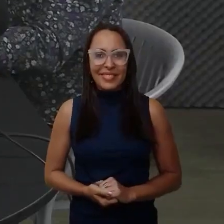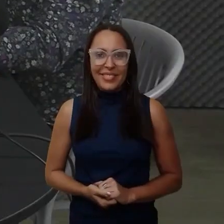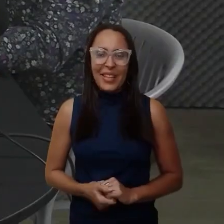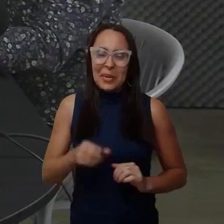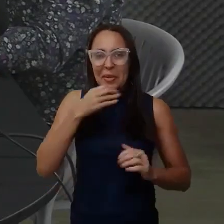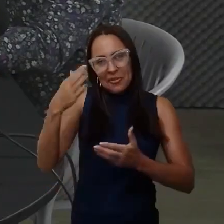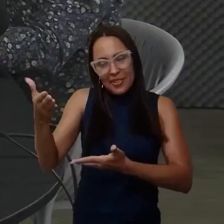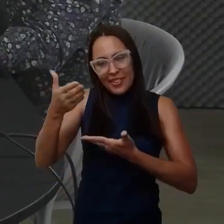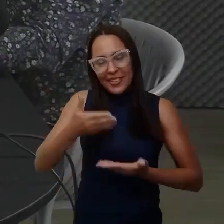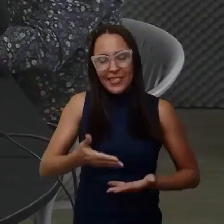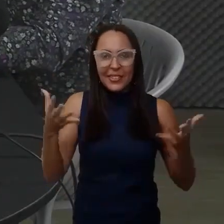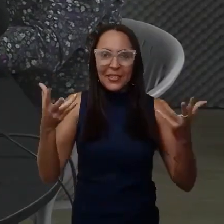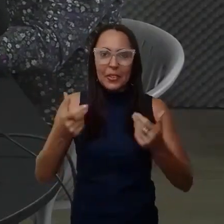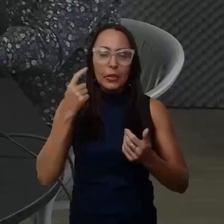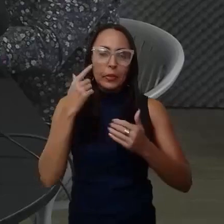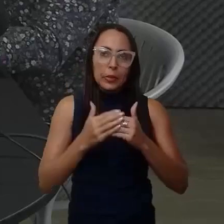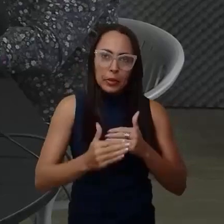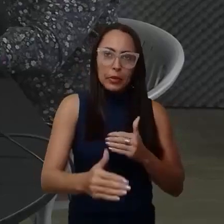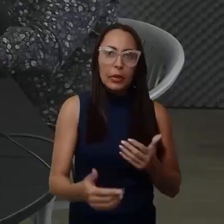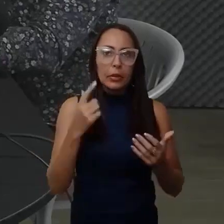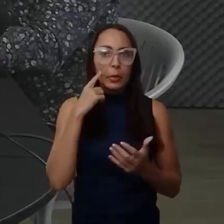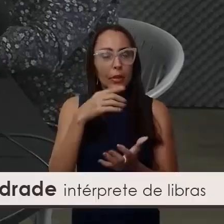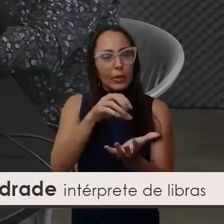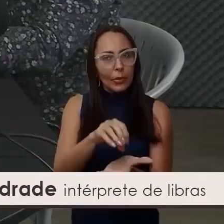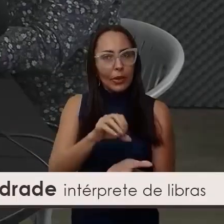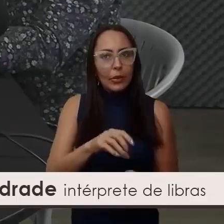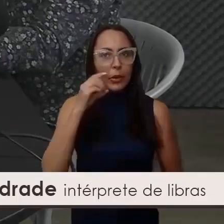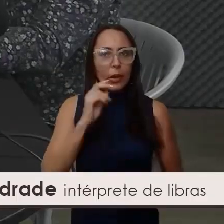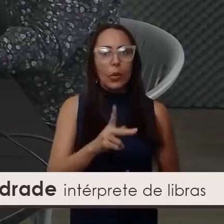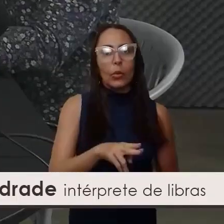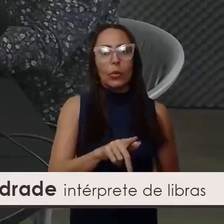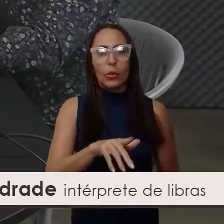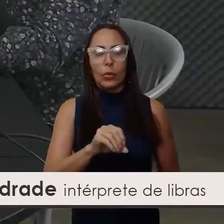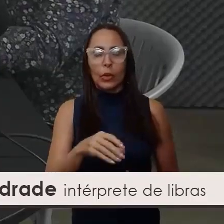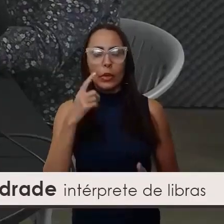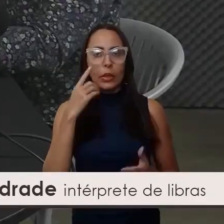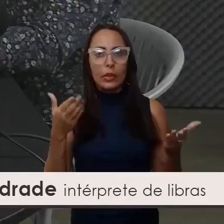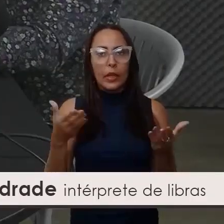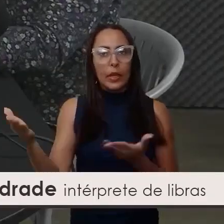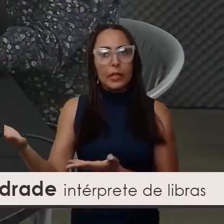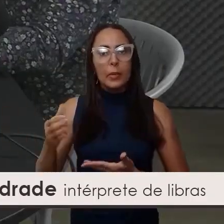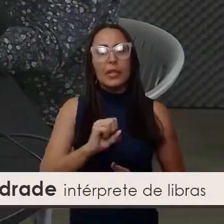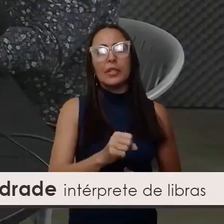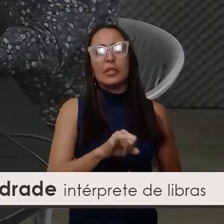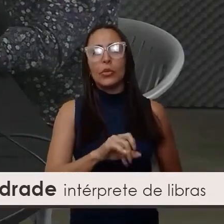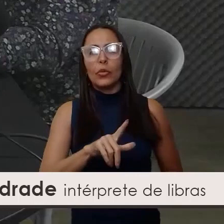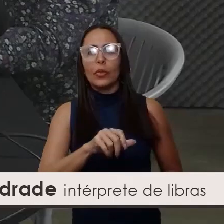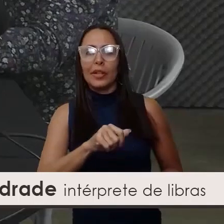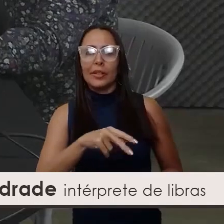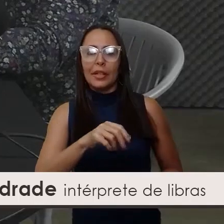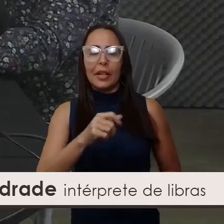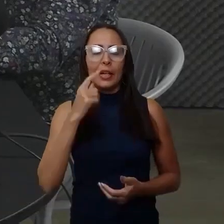Sejam bem-vindas e bem-vindos. Estamos iniciando mais um Educadoc. Meu nome é Hugo Regis e dessa vez recebendo Silvana Marpoara,